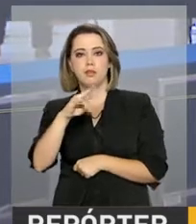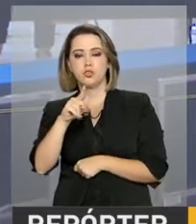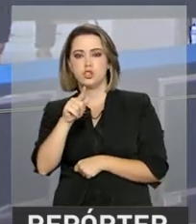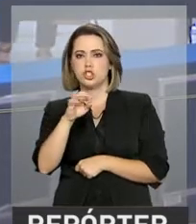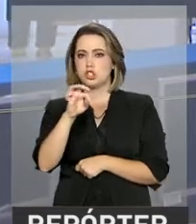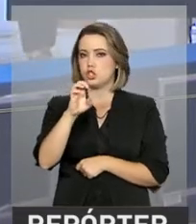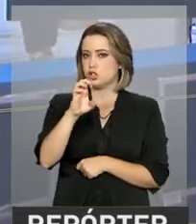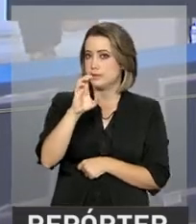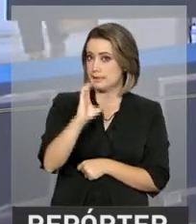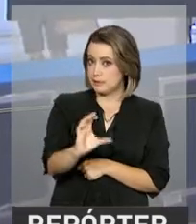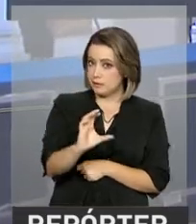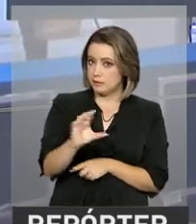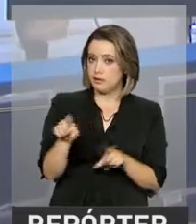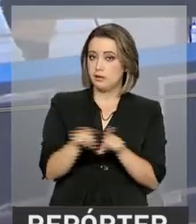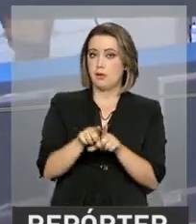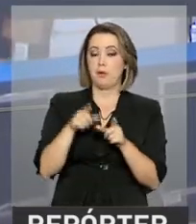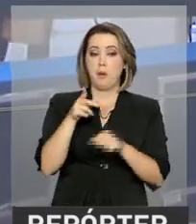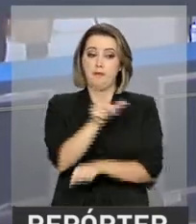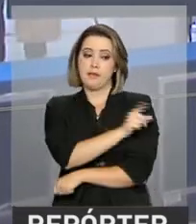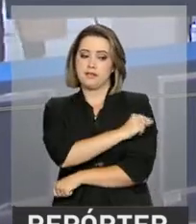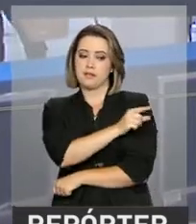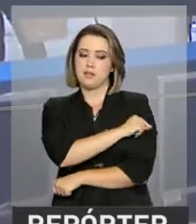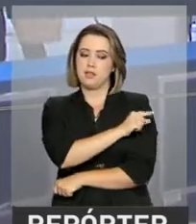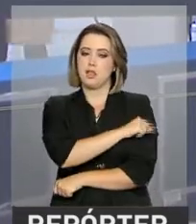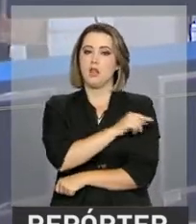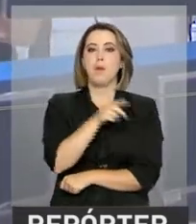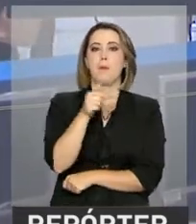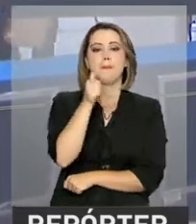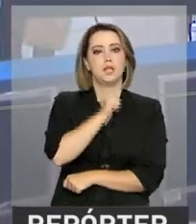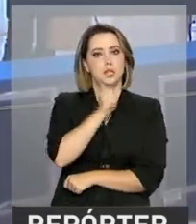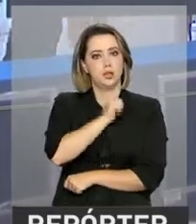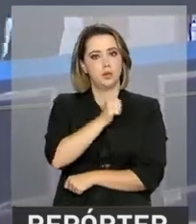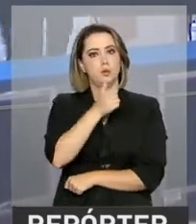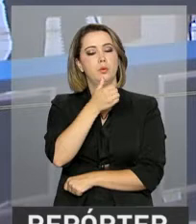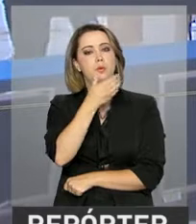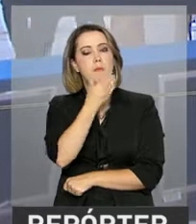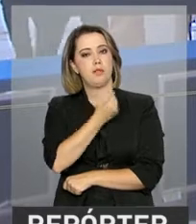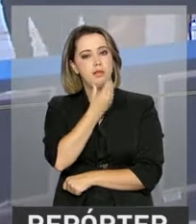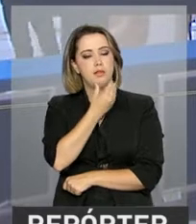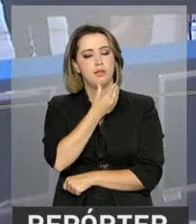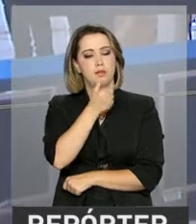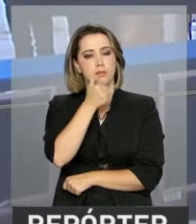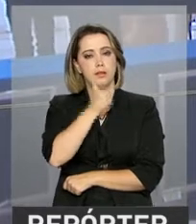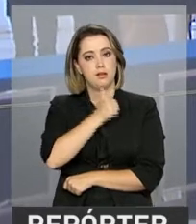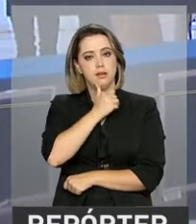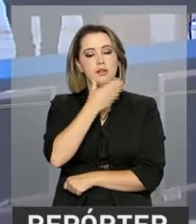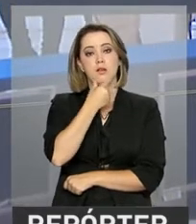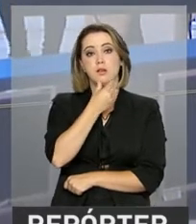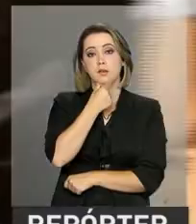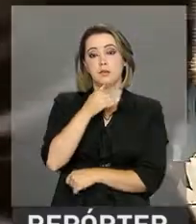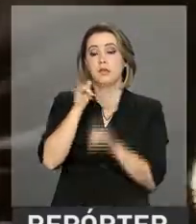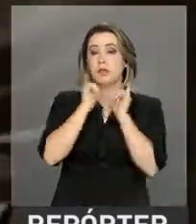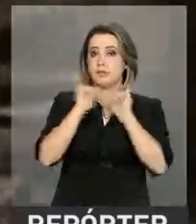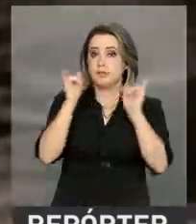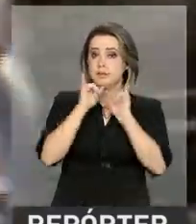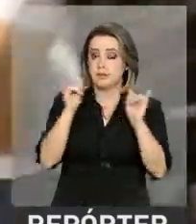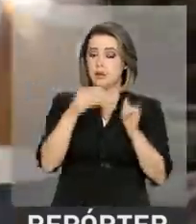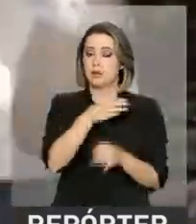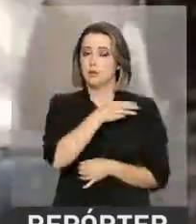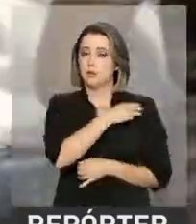vacinarem meninos e meninos ministério da saúde educação lançaram uma campanha sobre o tema